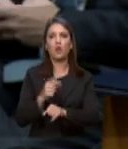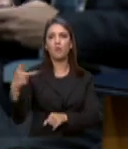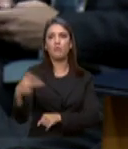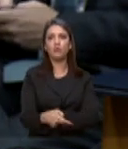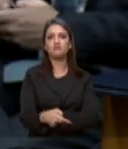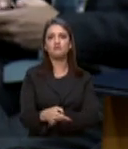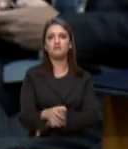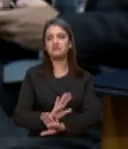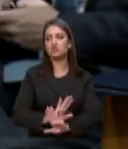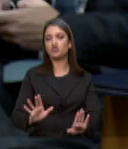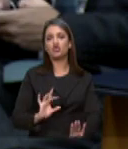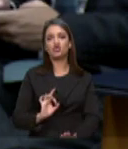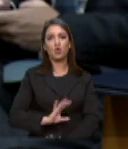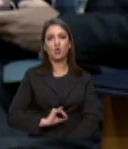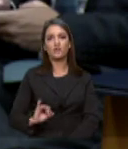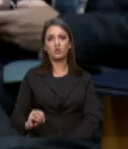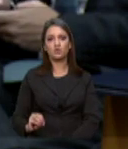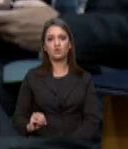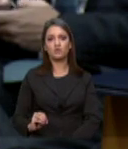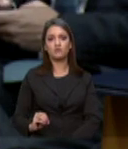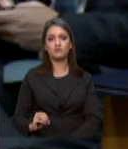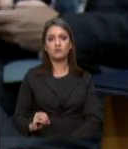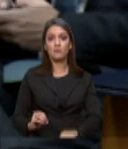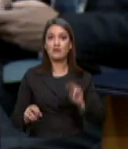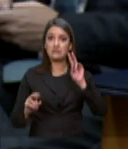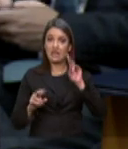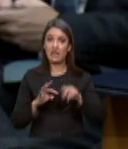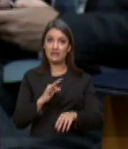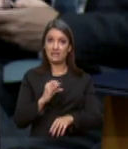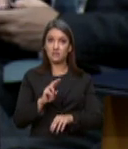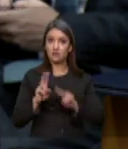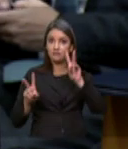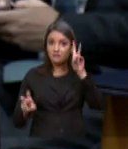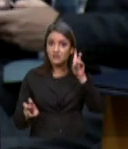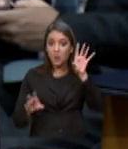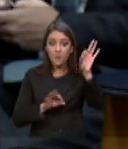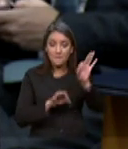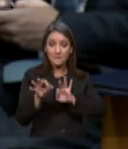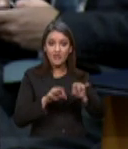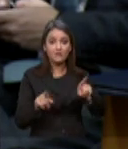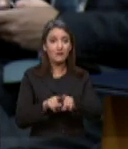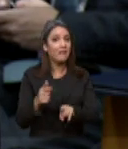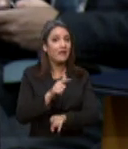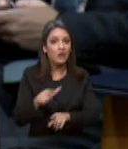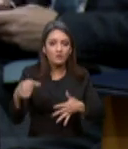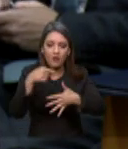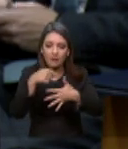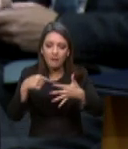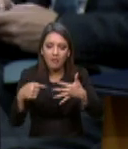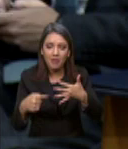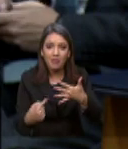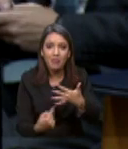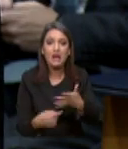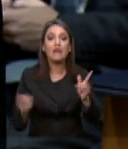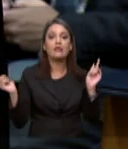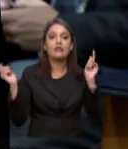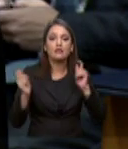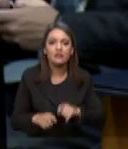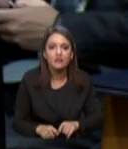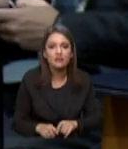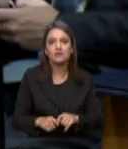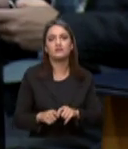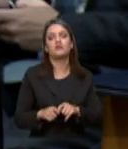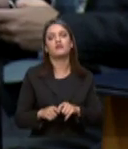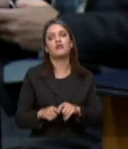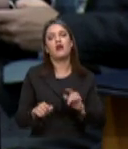e paralisação. Mais do que isso, aspas, segundo o TCU, o plano não possui elementos mínimos necessários para sua